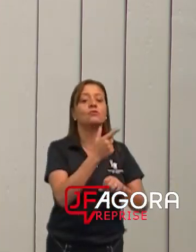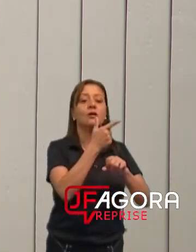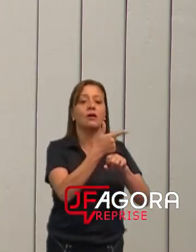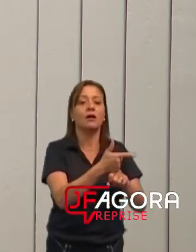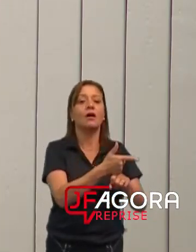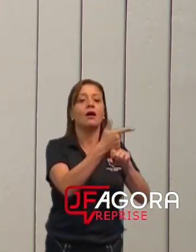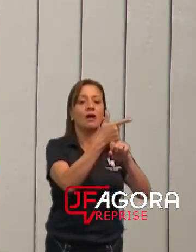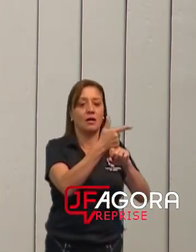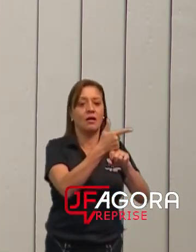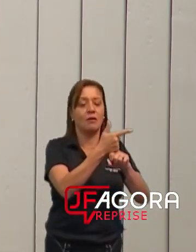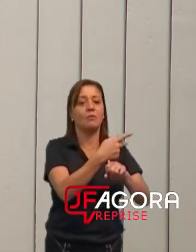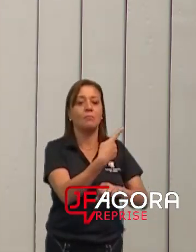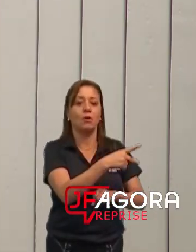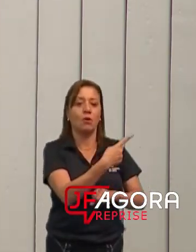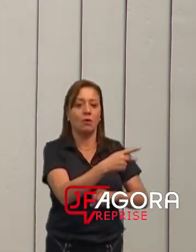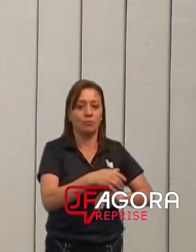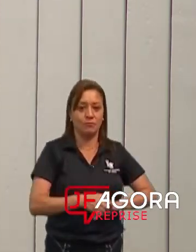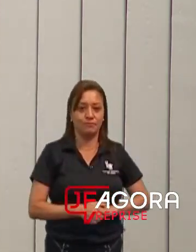generalizar.